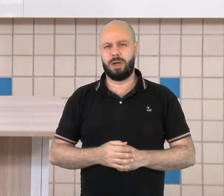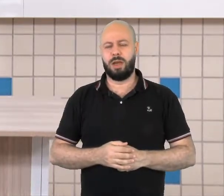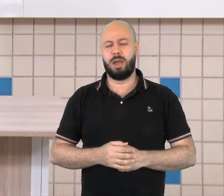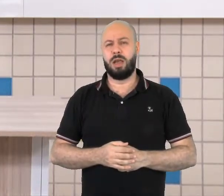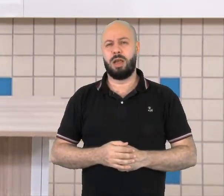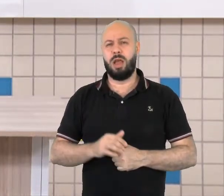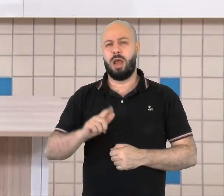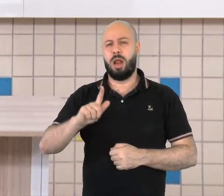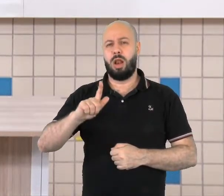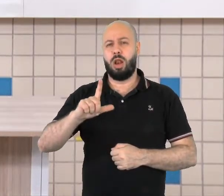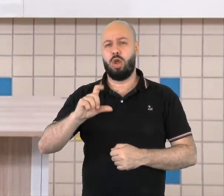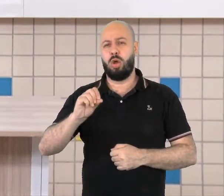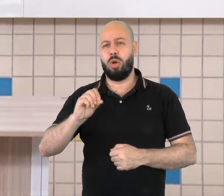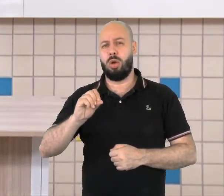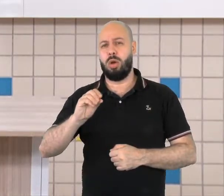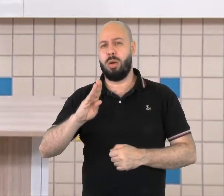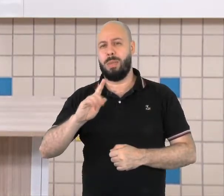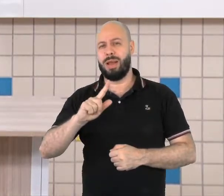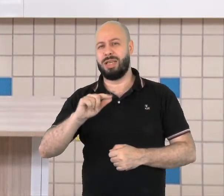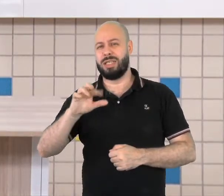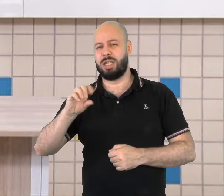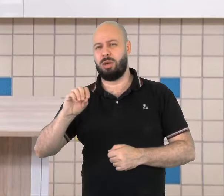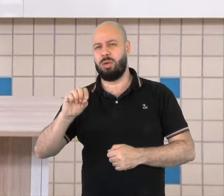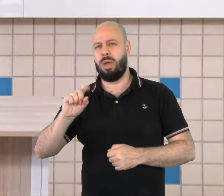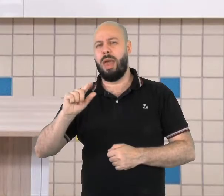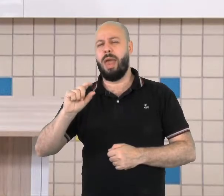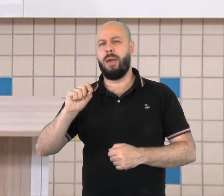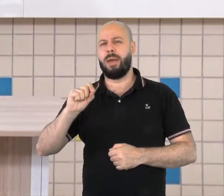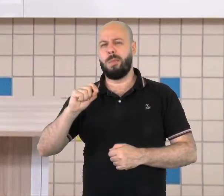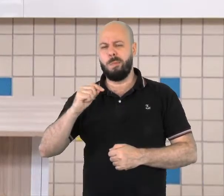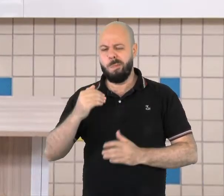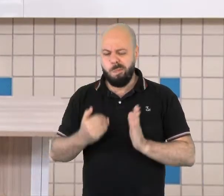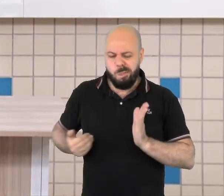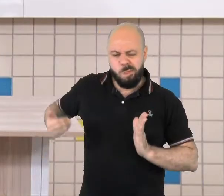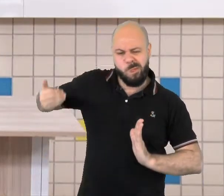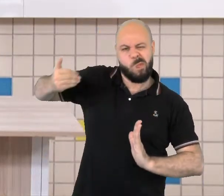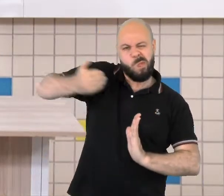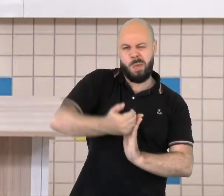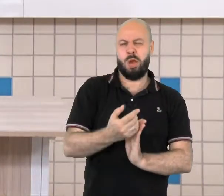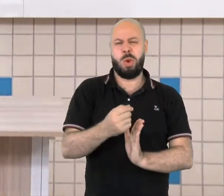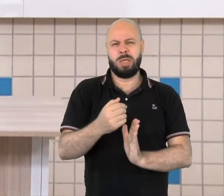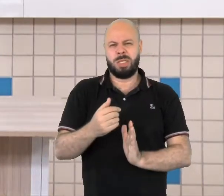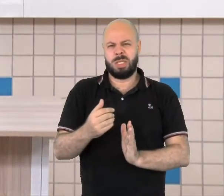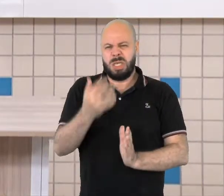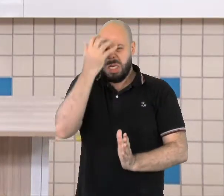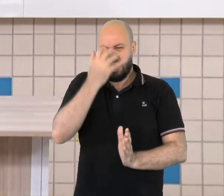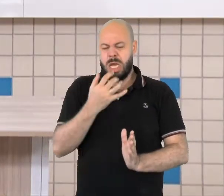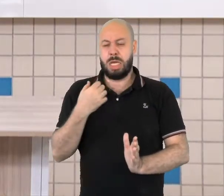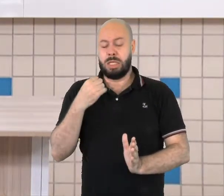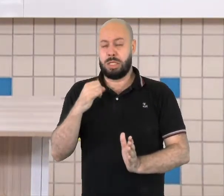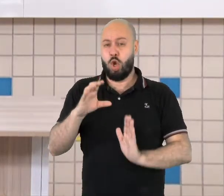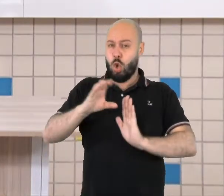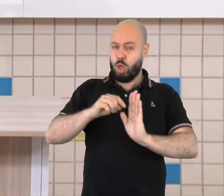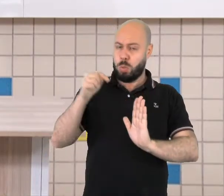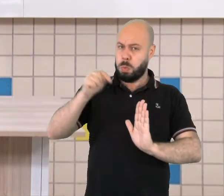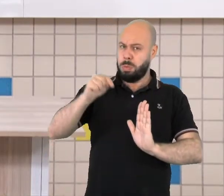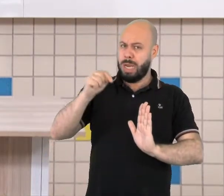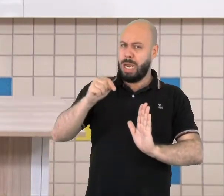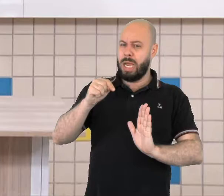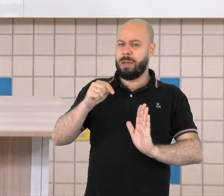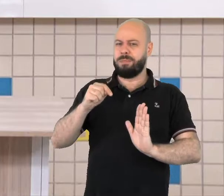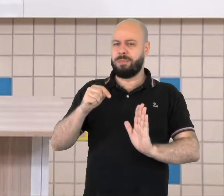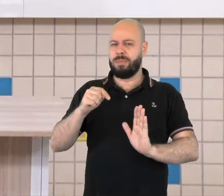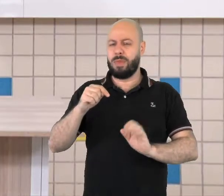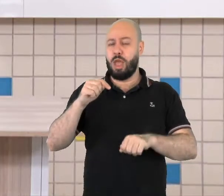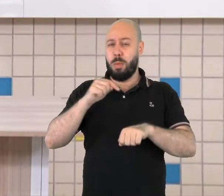ela é intensificada e ela é levada muito mais a sério, esse conceito de globalização, pessoal,